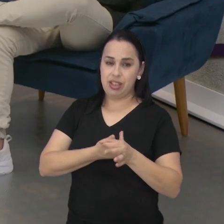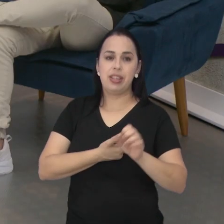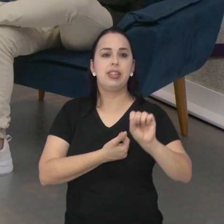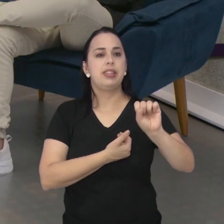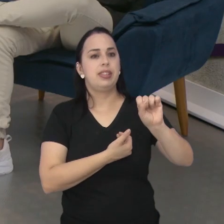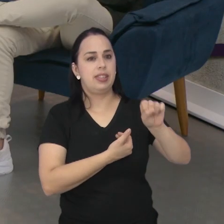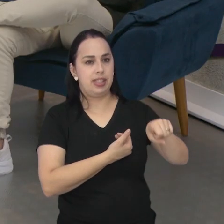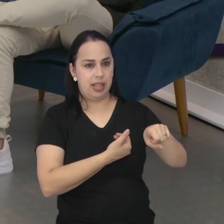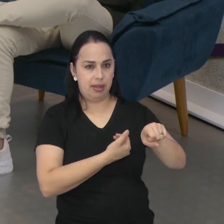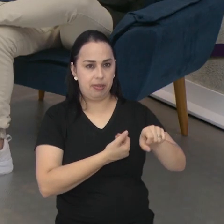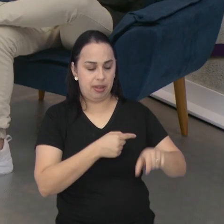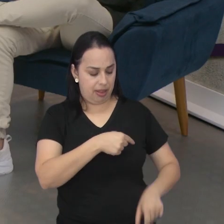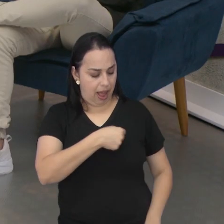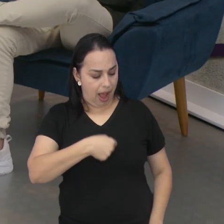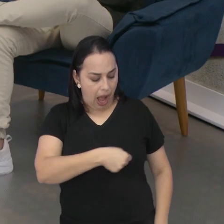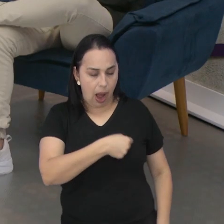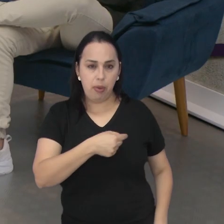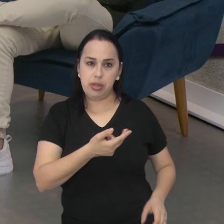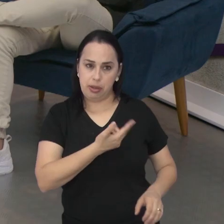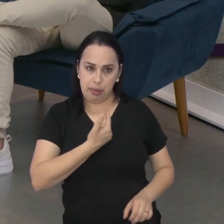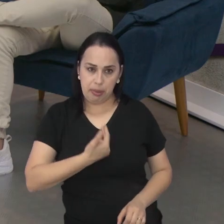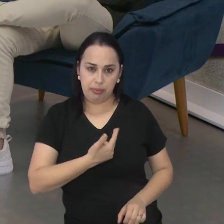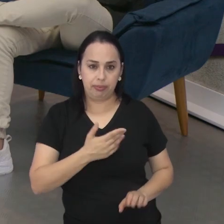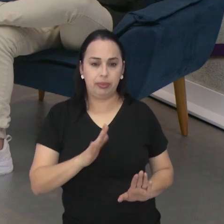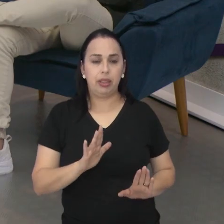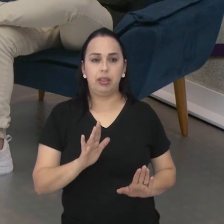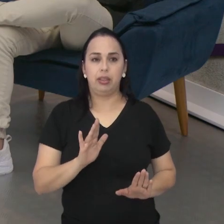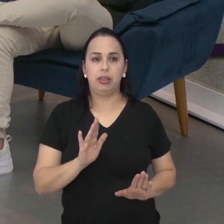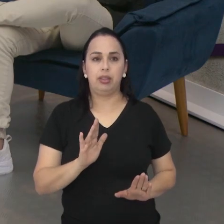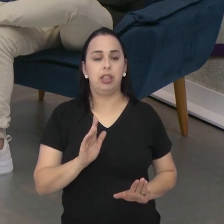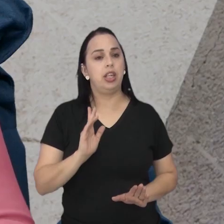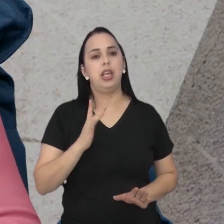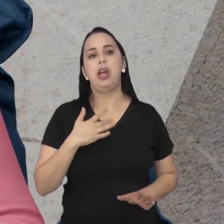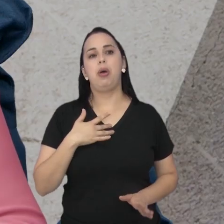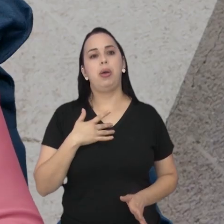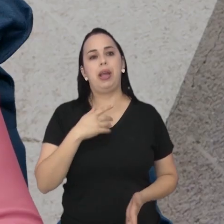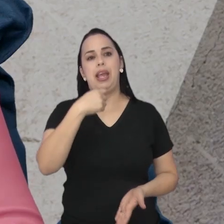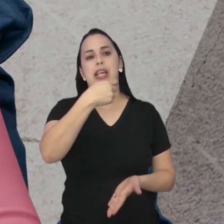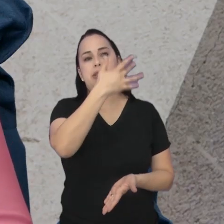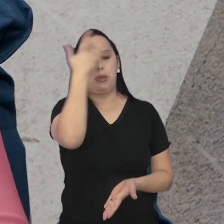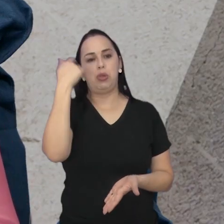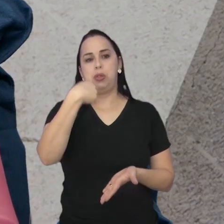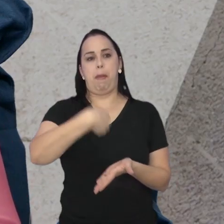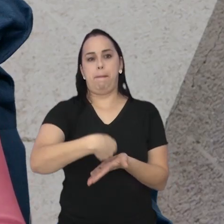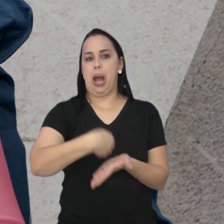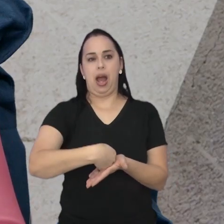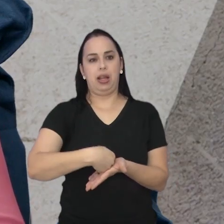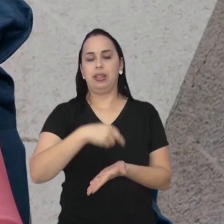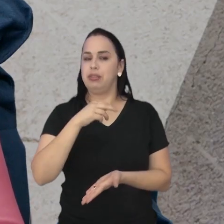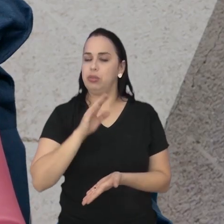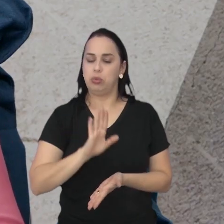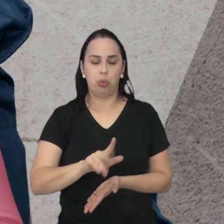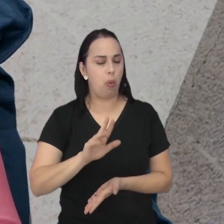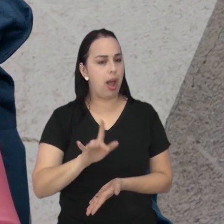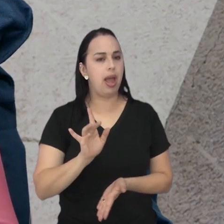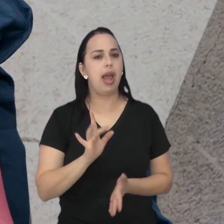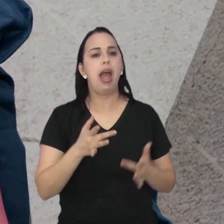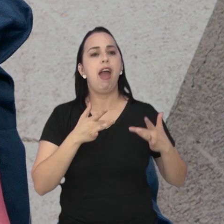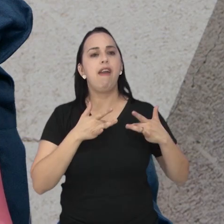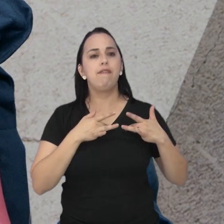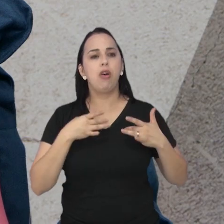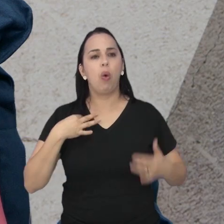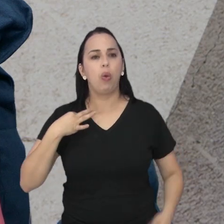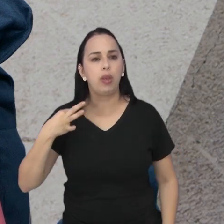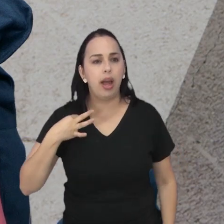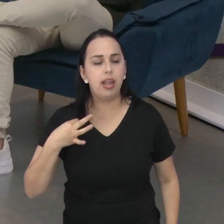da auréola mamária. É isso? Sim, e não é um trabalho cobrado. Ele é um trabalho voluntariado.